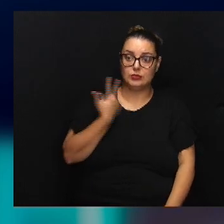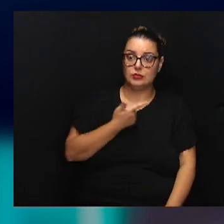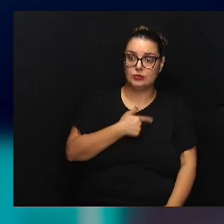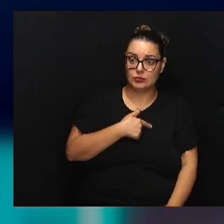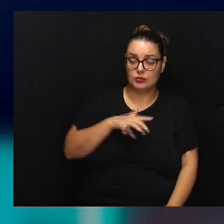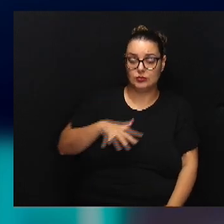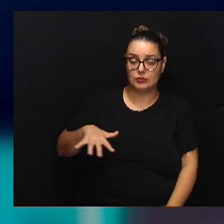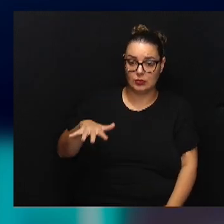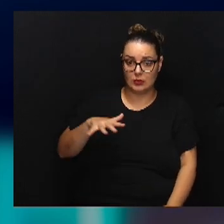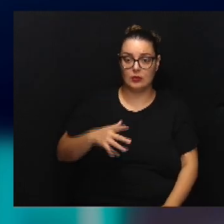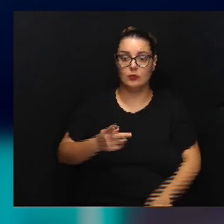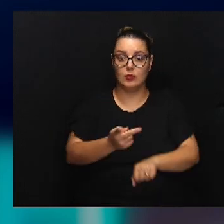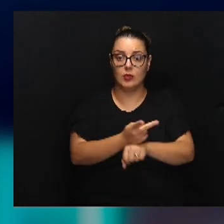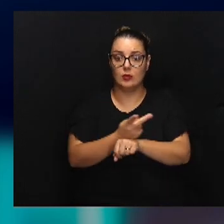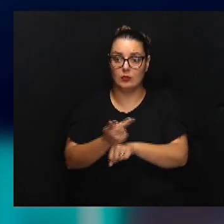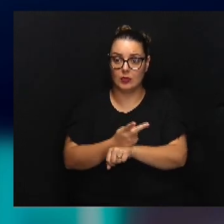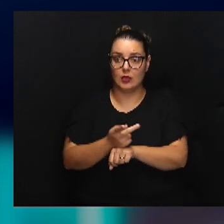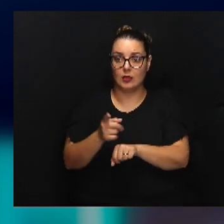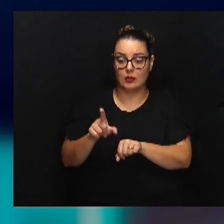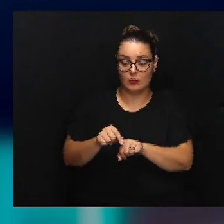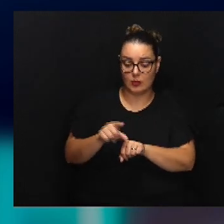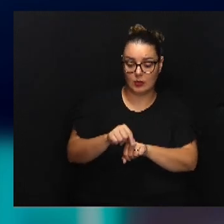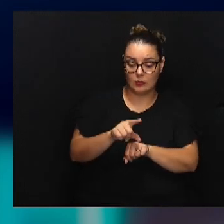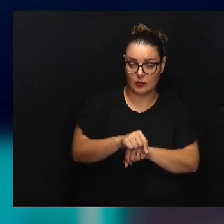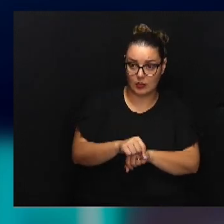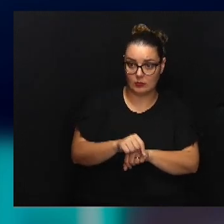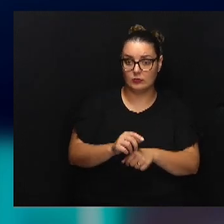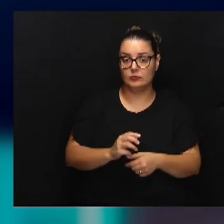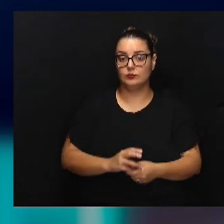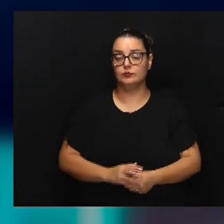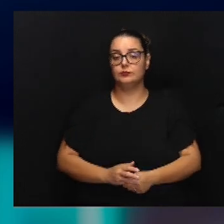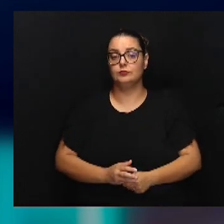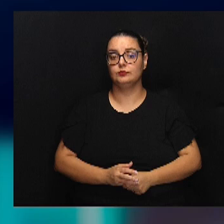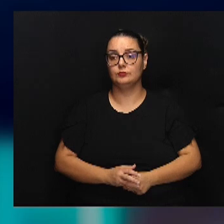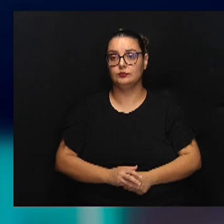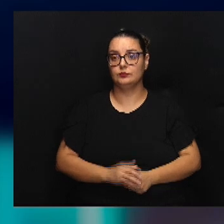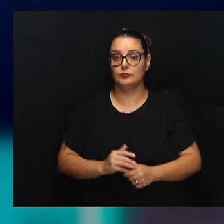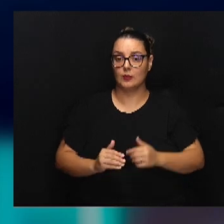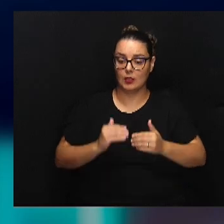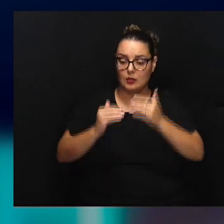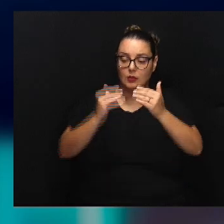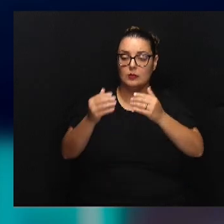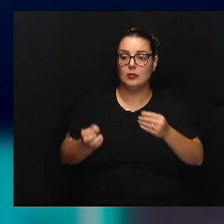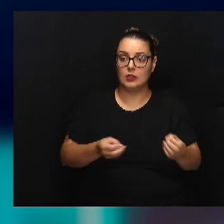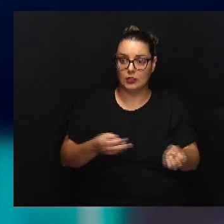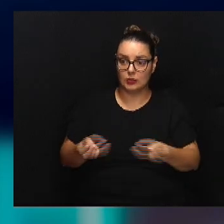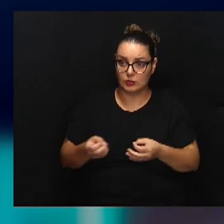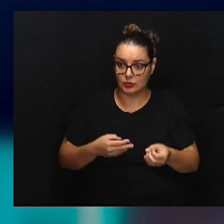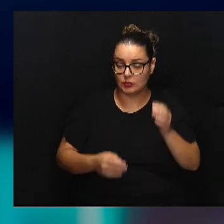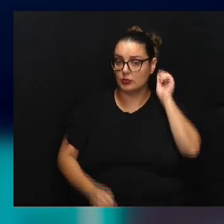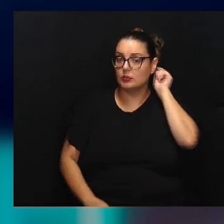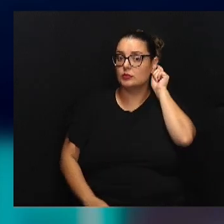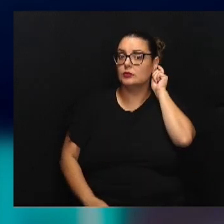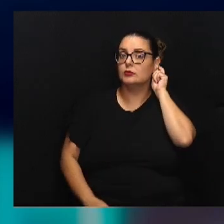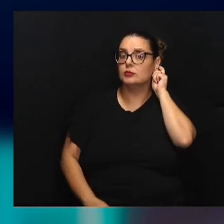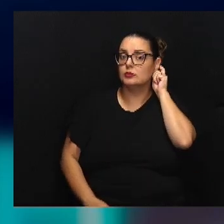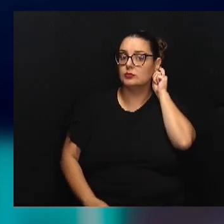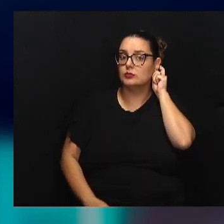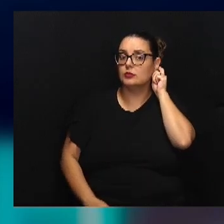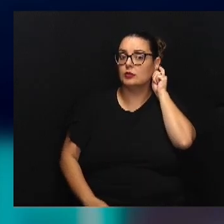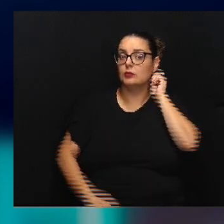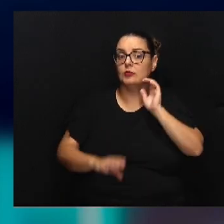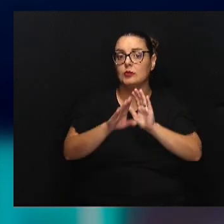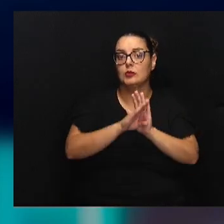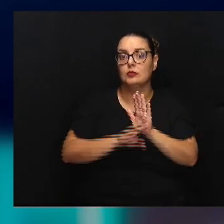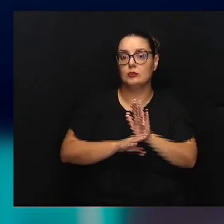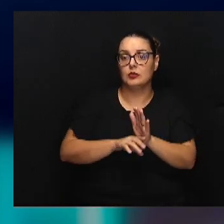parte, que nós fomos buscar para fundamentar a recuperação, a atualização do programa de diversidade na universidade,